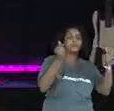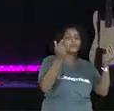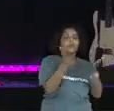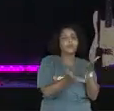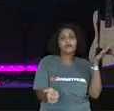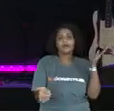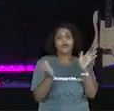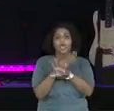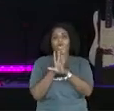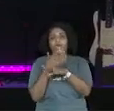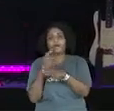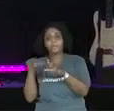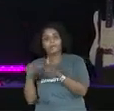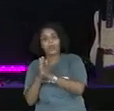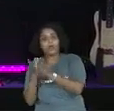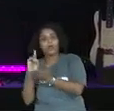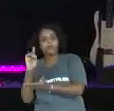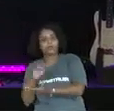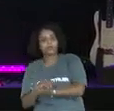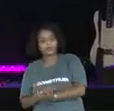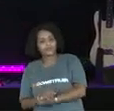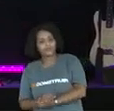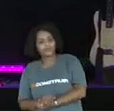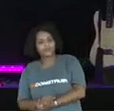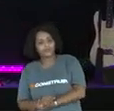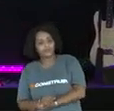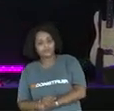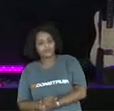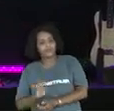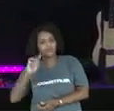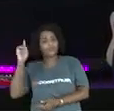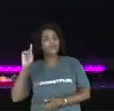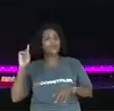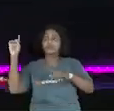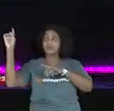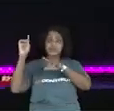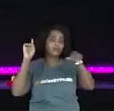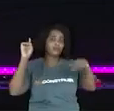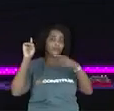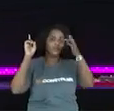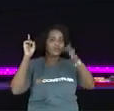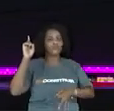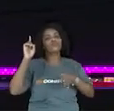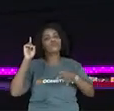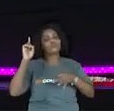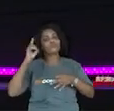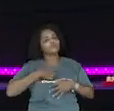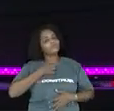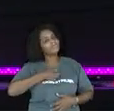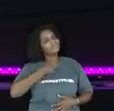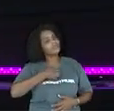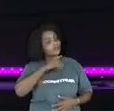perderam no ouvido que não ouvir a palavra eu e Deus Nilson Deus é justo Deus